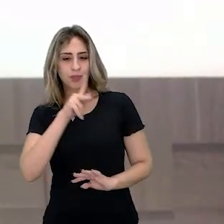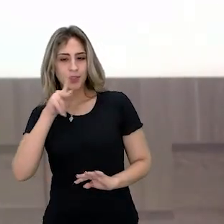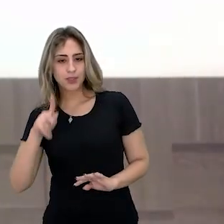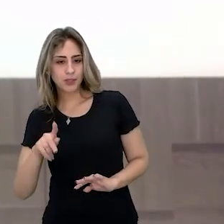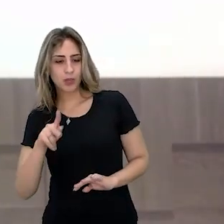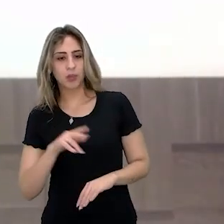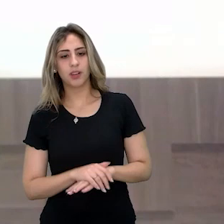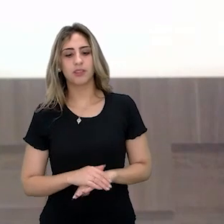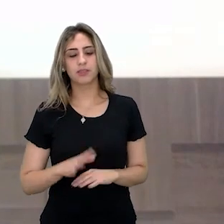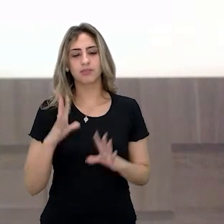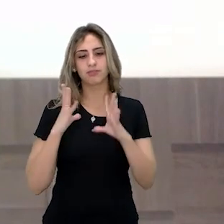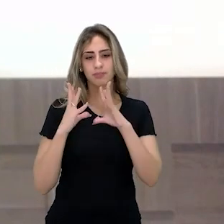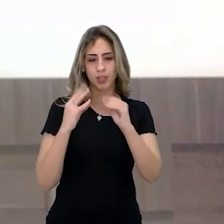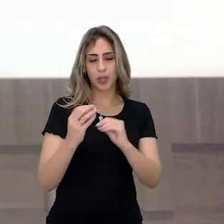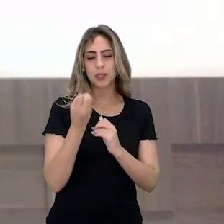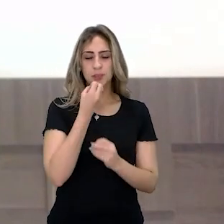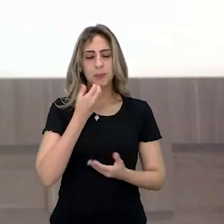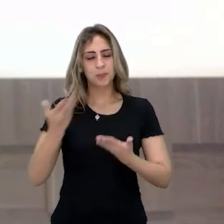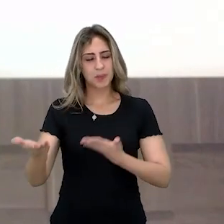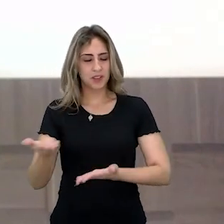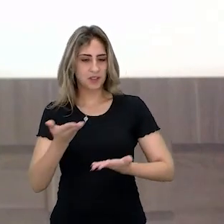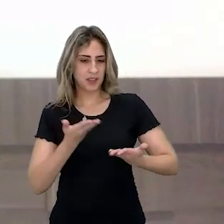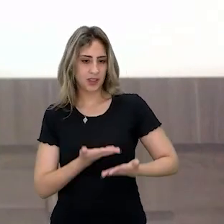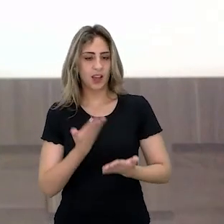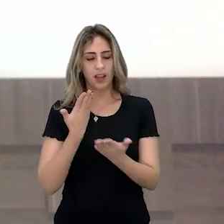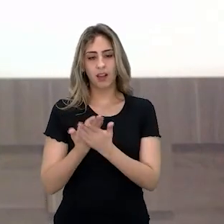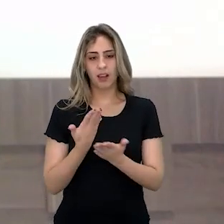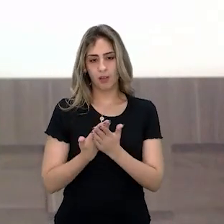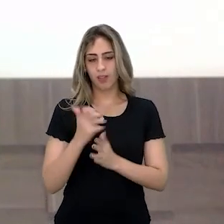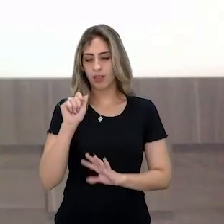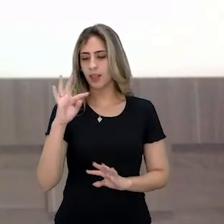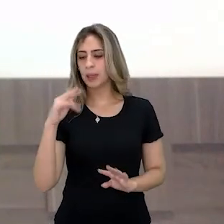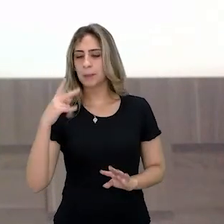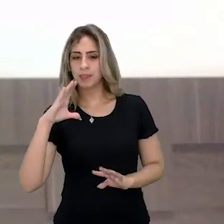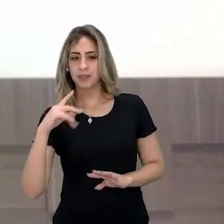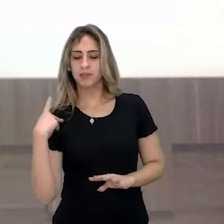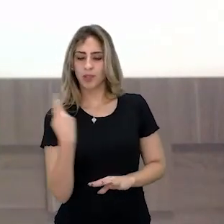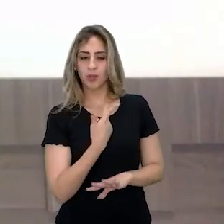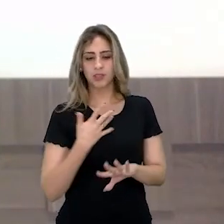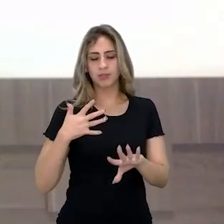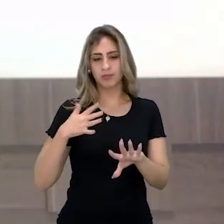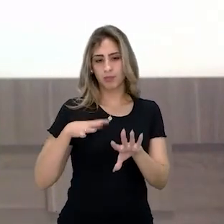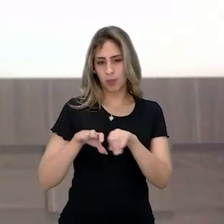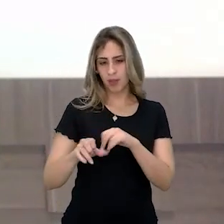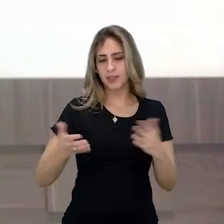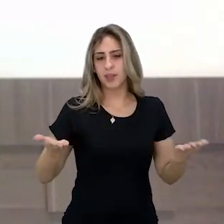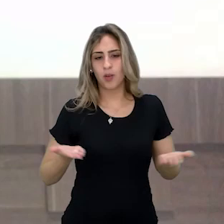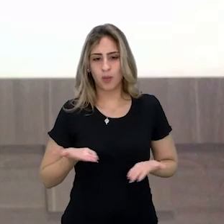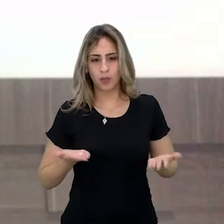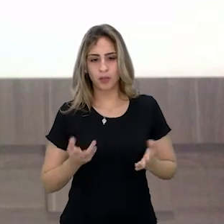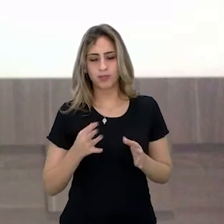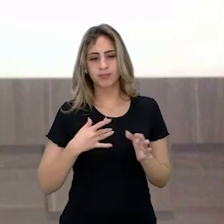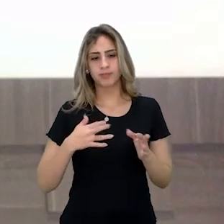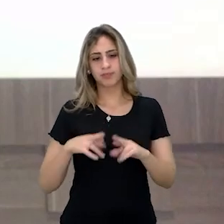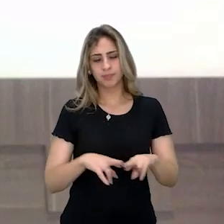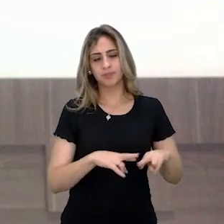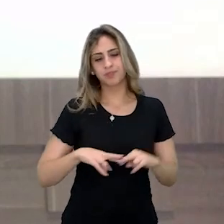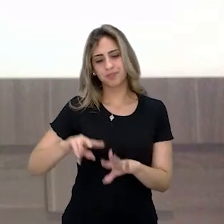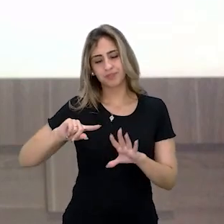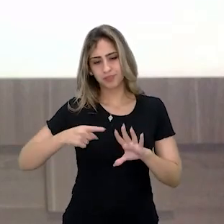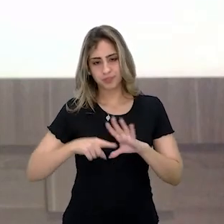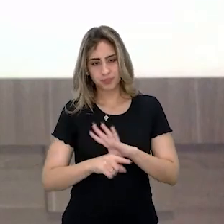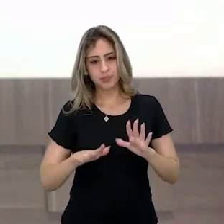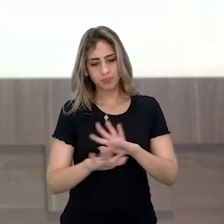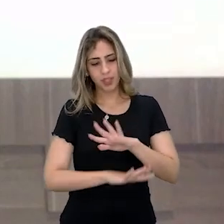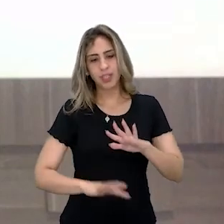professor. Olá, professora. Sejam todos muito bem-vindos para a nossa formação, né, do Programa de Recuperação e Aprofundamento da